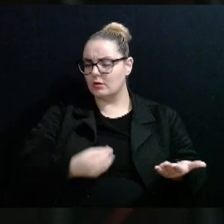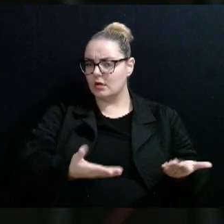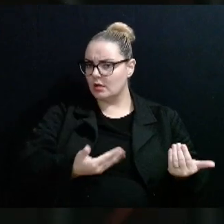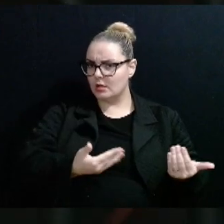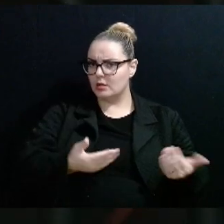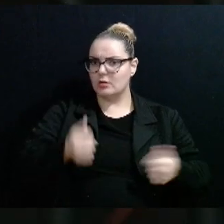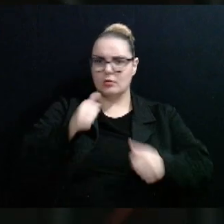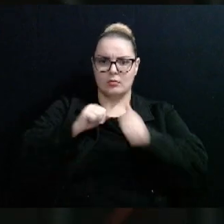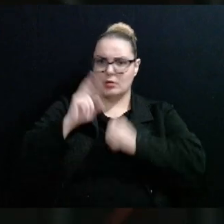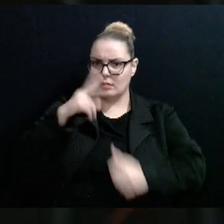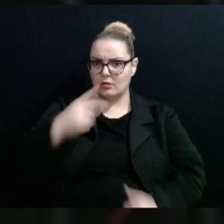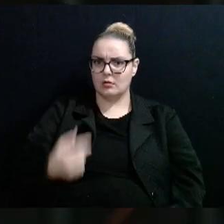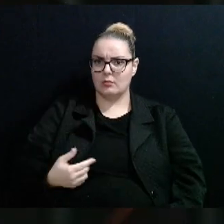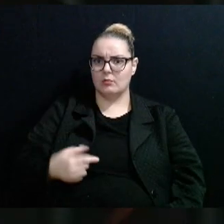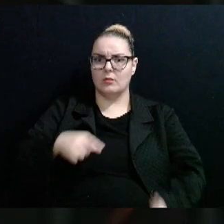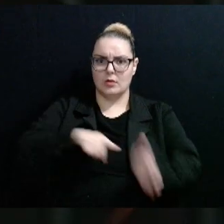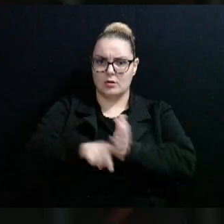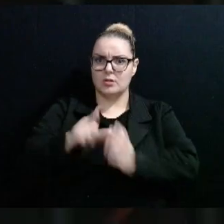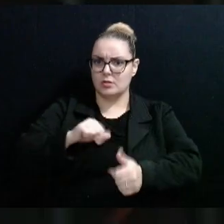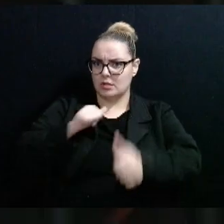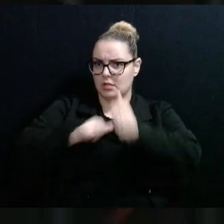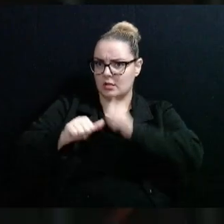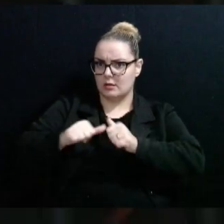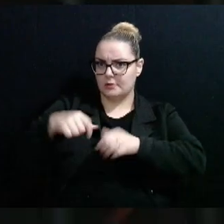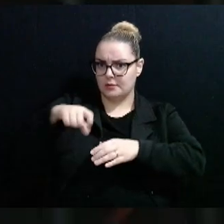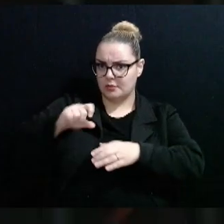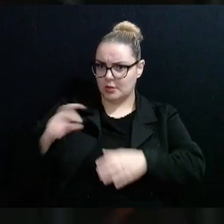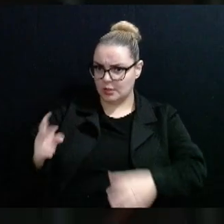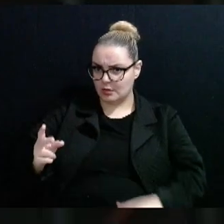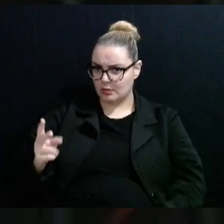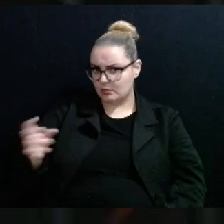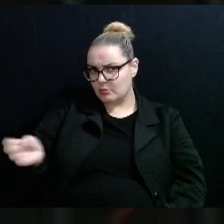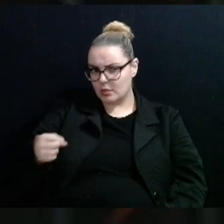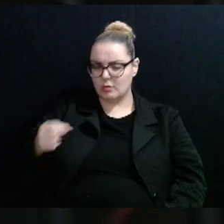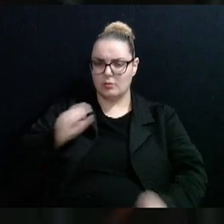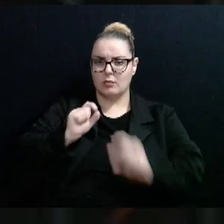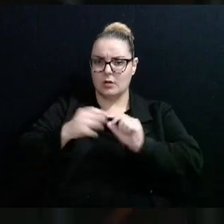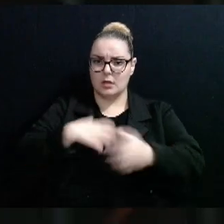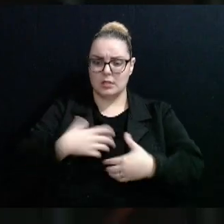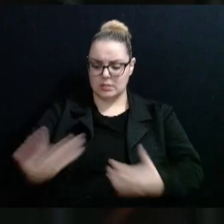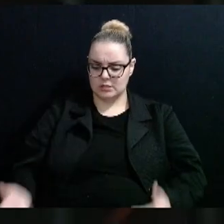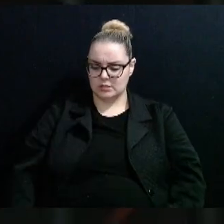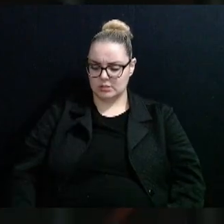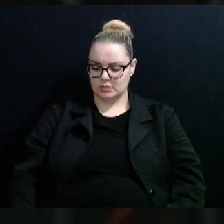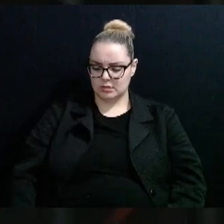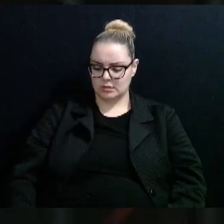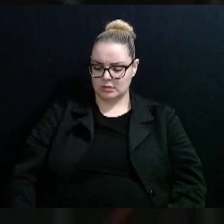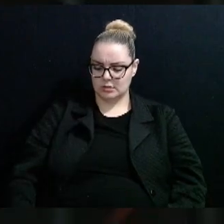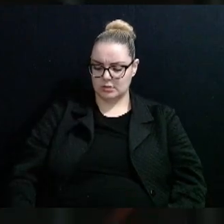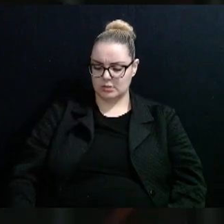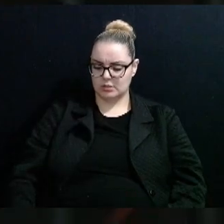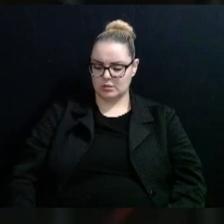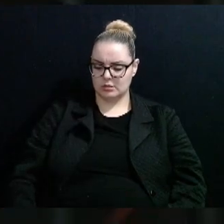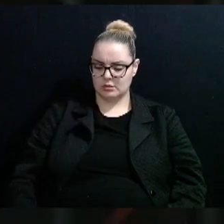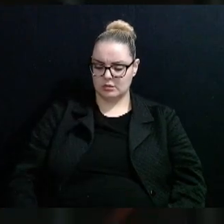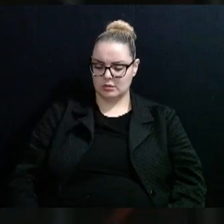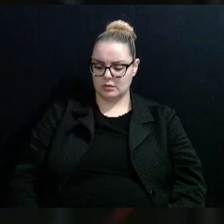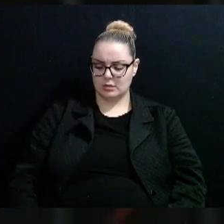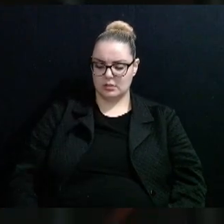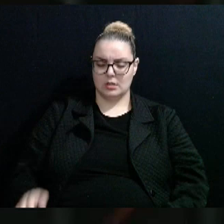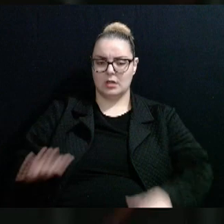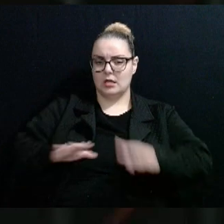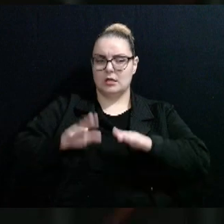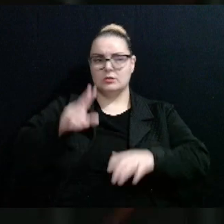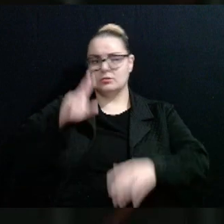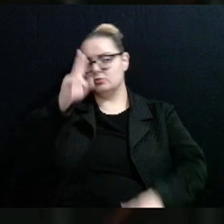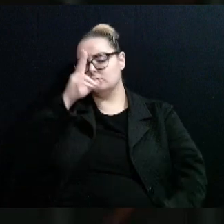ele já tomou uma cerveja, o que ele sentiu, se ele, de repente, ficou tonto, se ele passou mal,